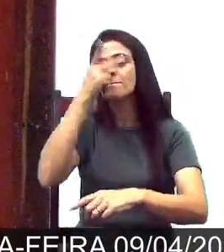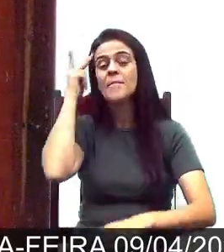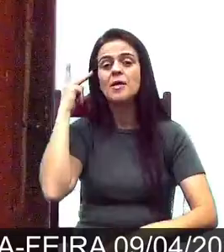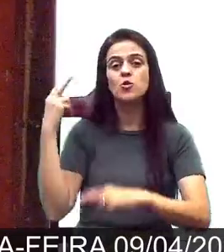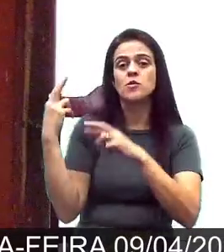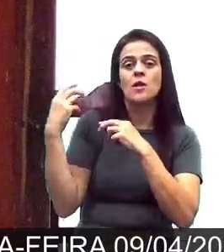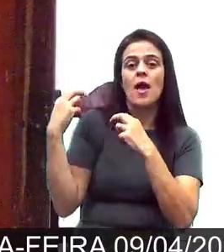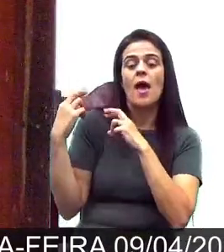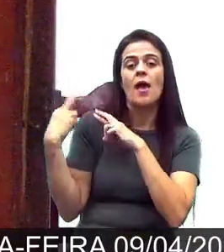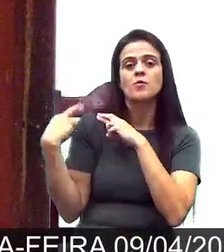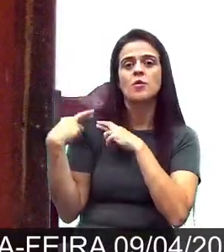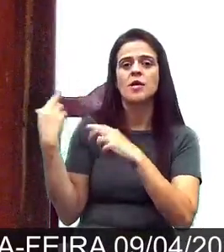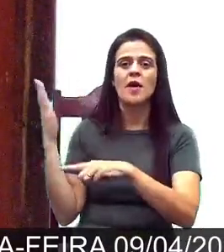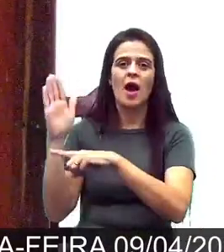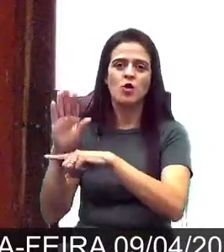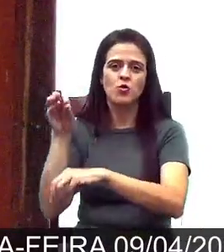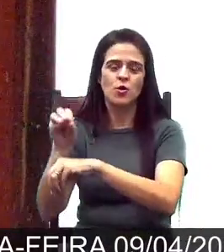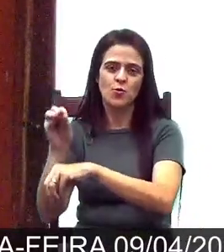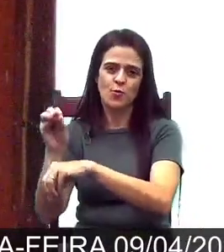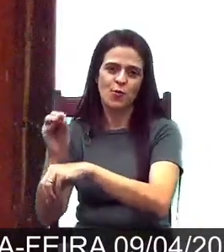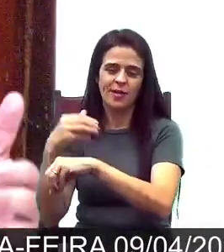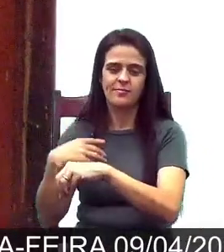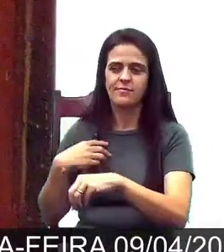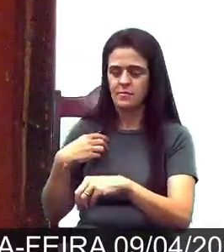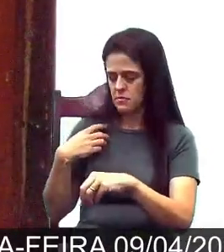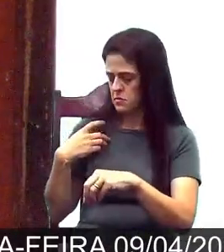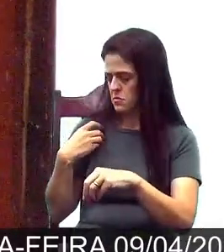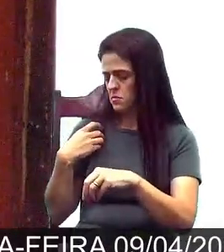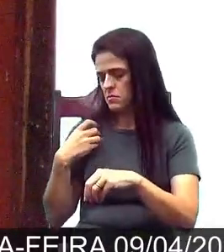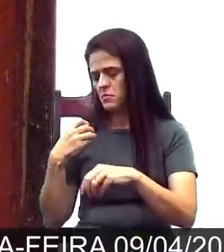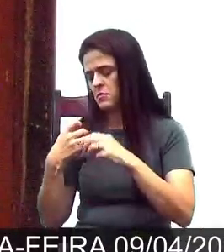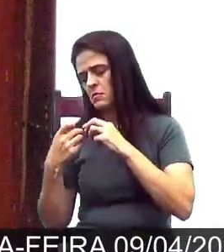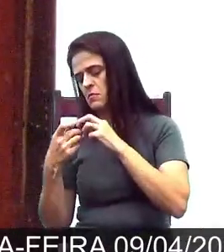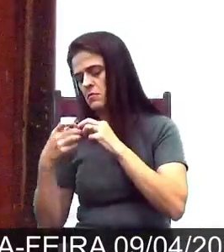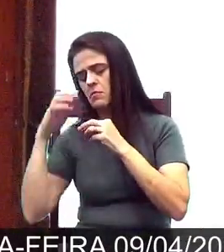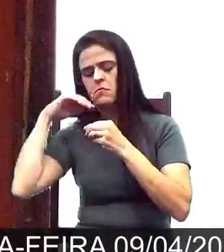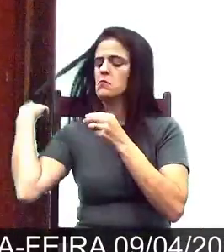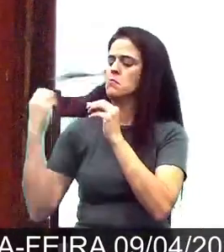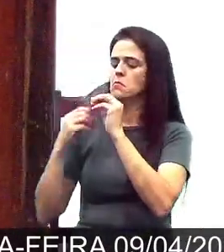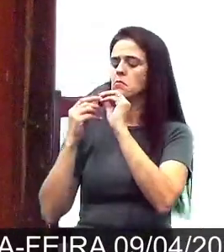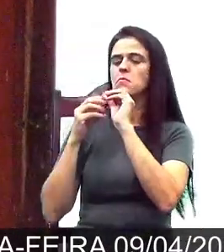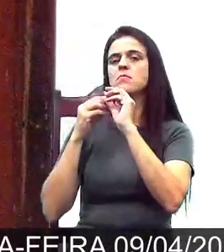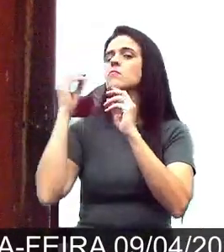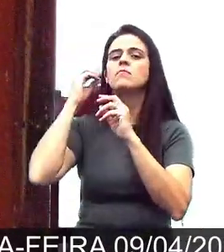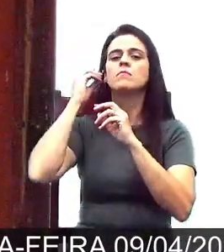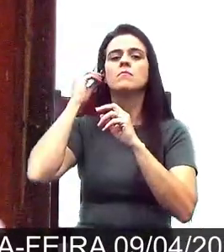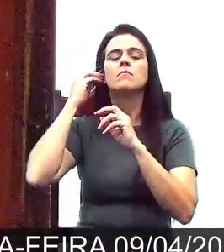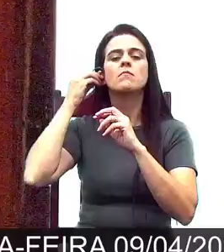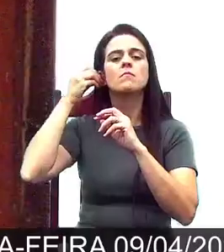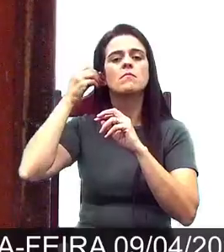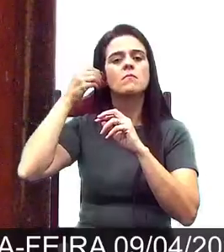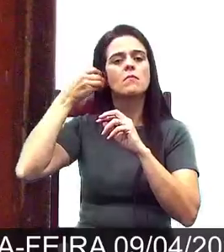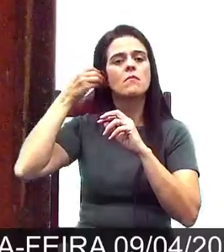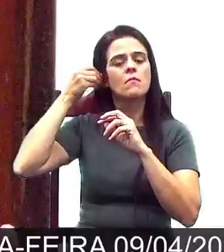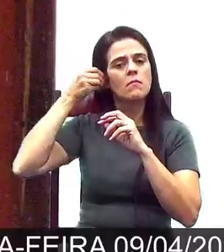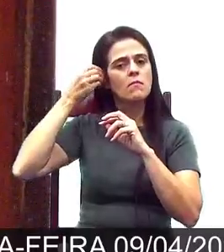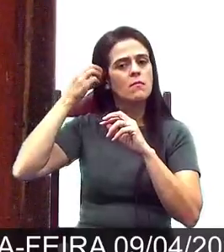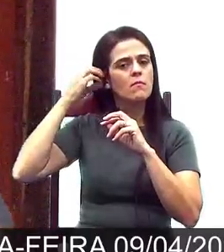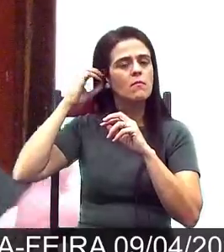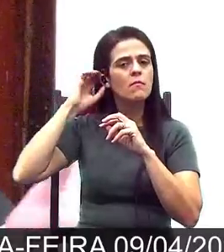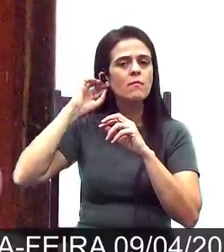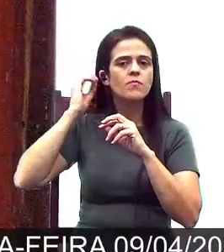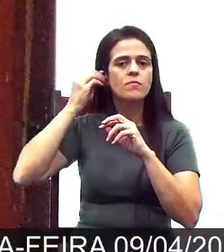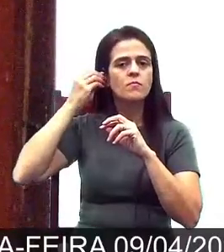Entendeu? Então, assim, é engessar a cabeça antes de quebrar. Então, os feirantes estão ali, faz a parte deles, na hora que ele